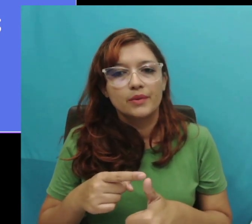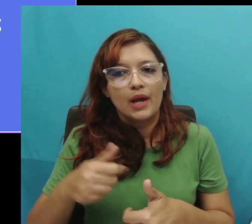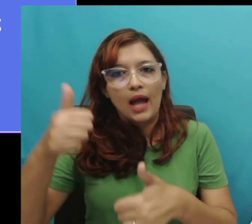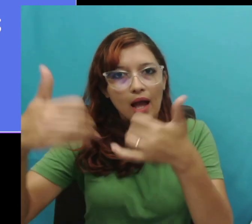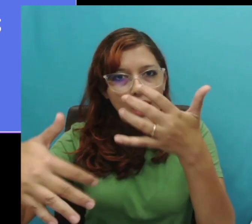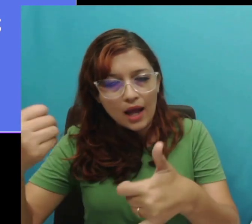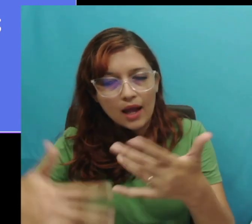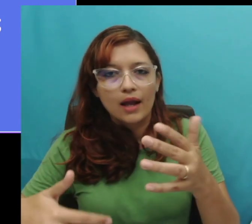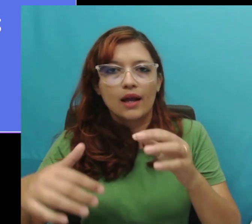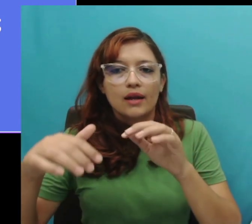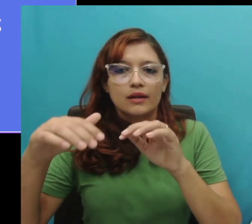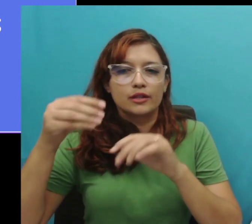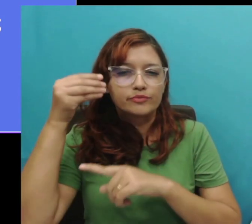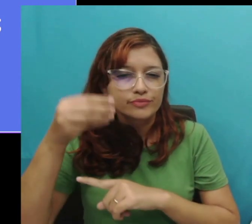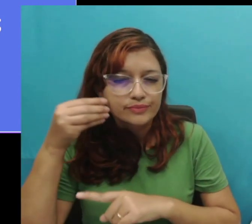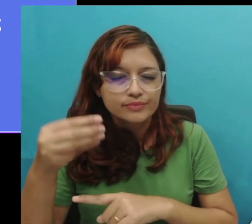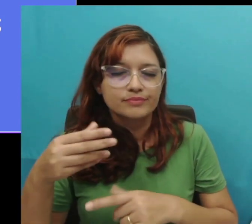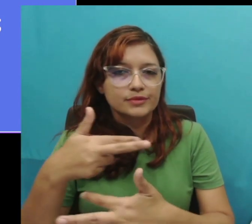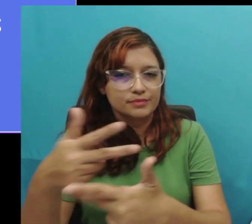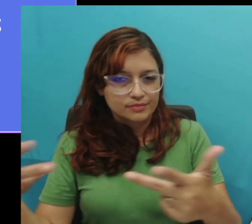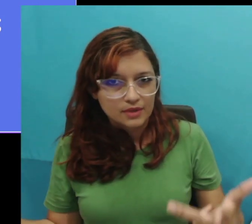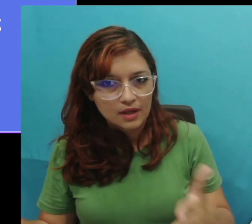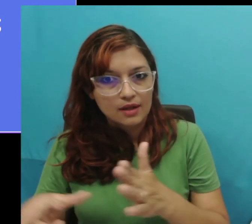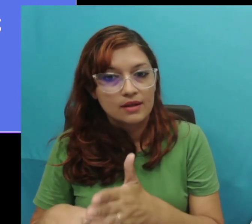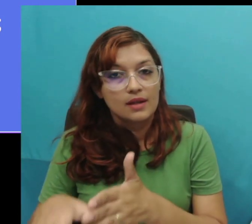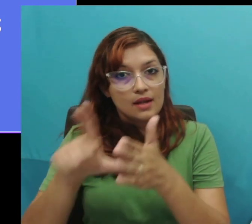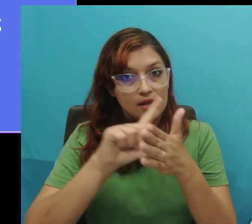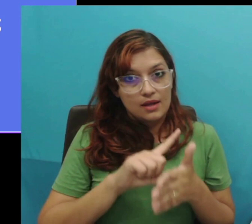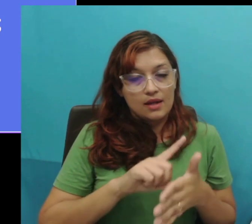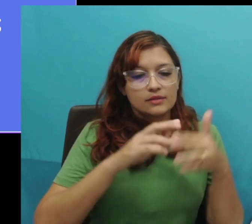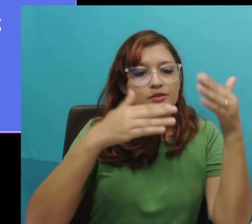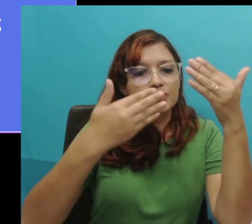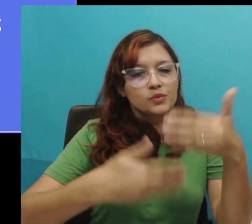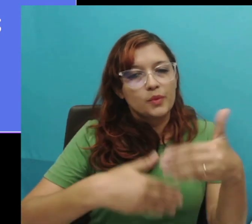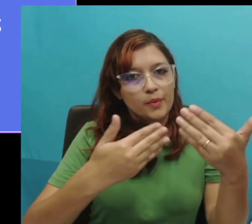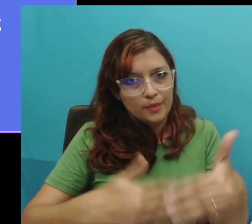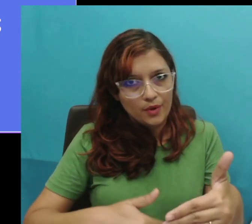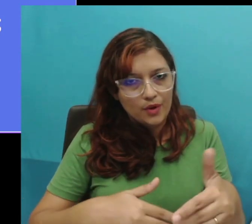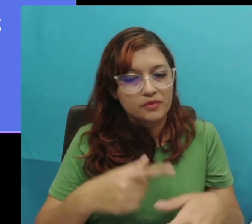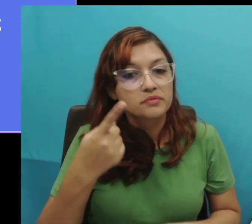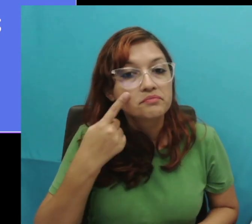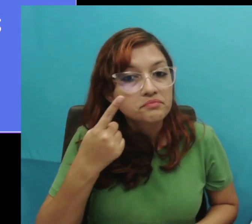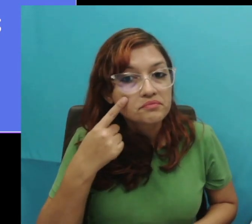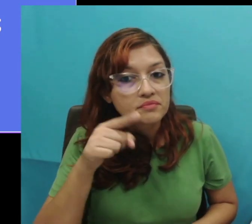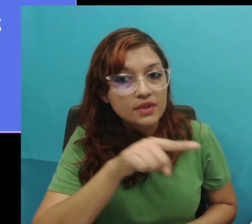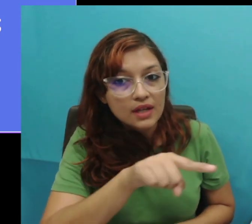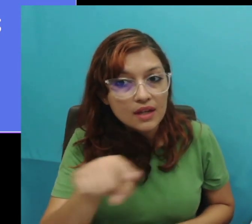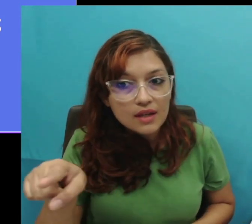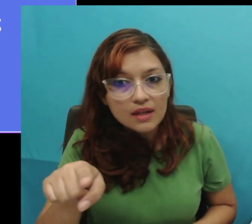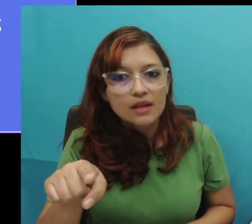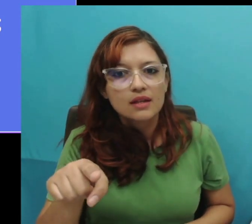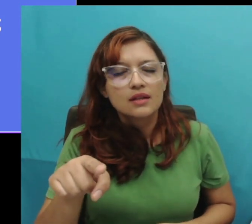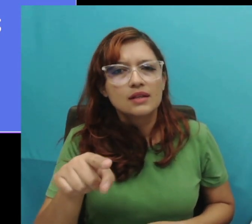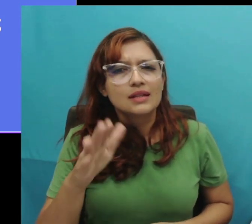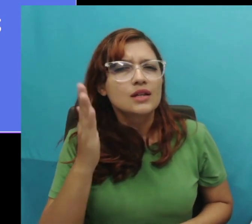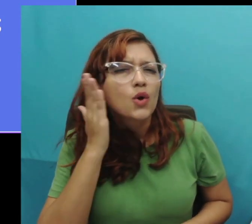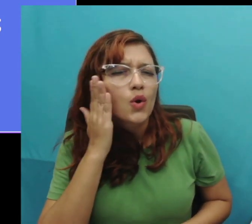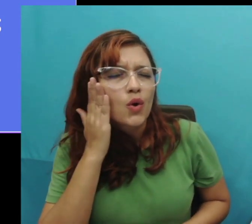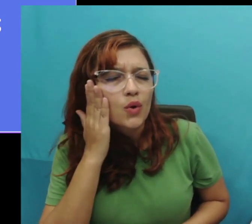Mas antes das aulas e dos experimentos, foi realizado um